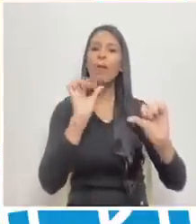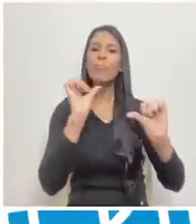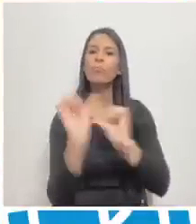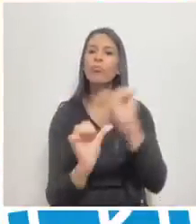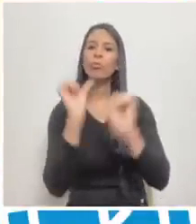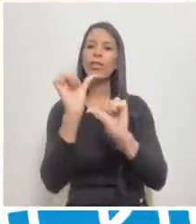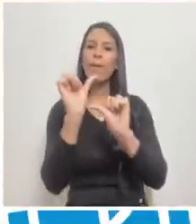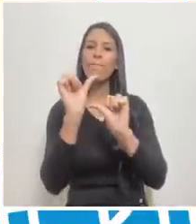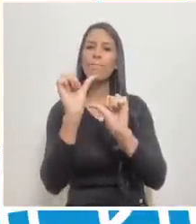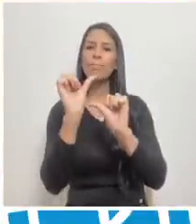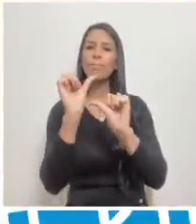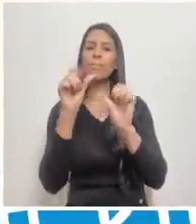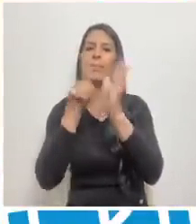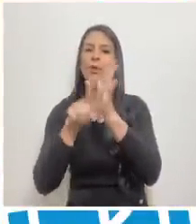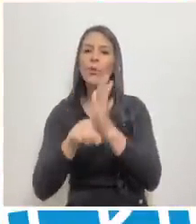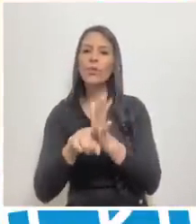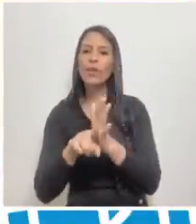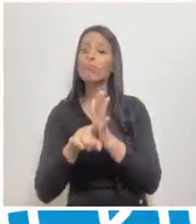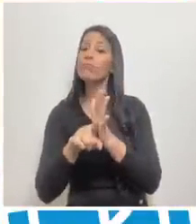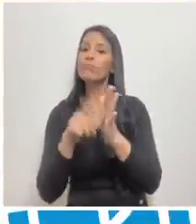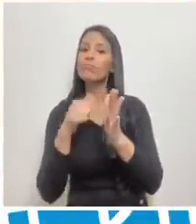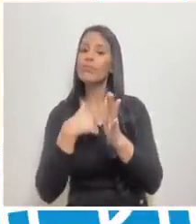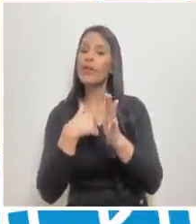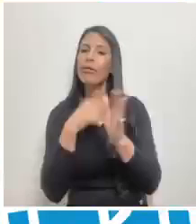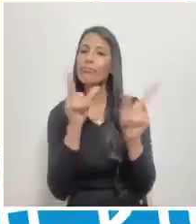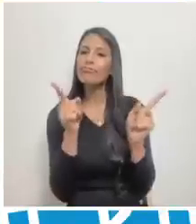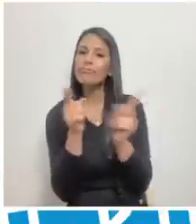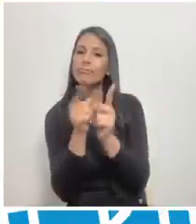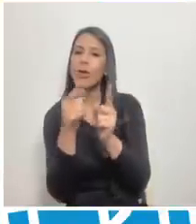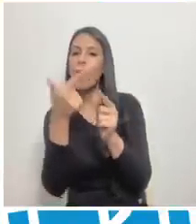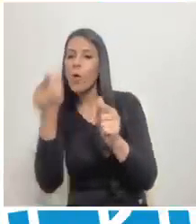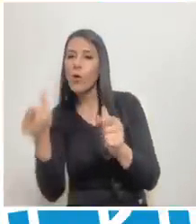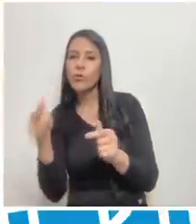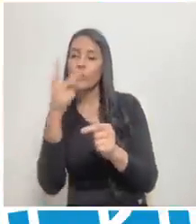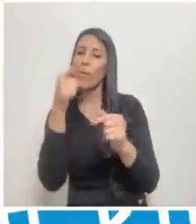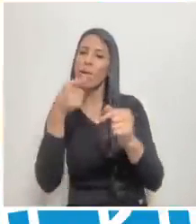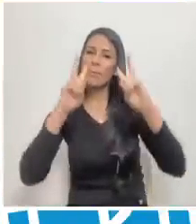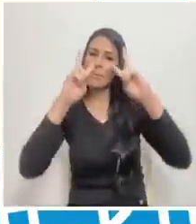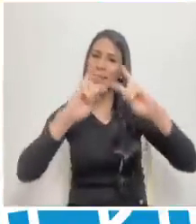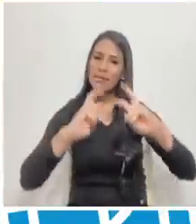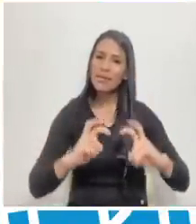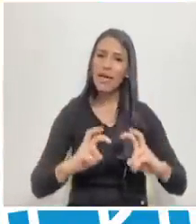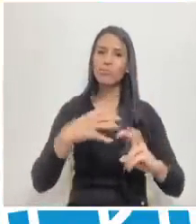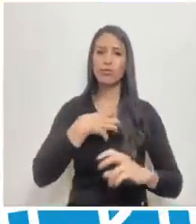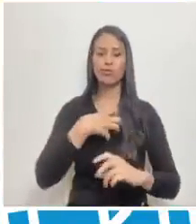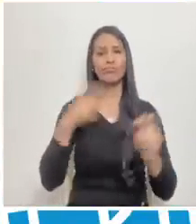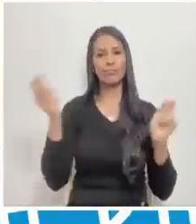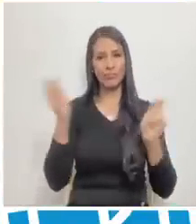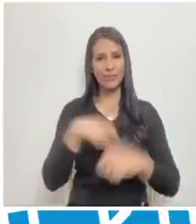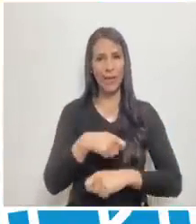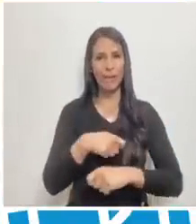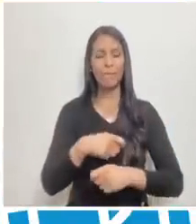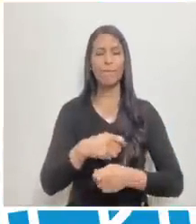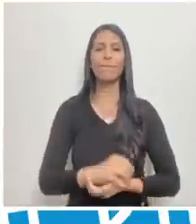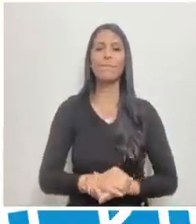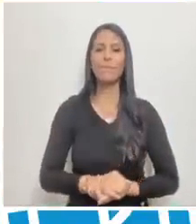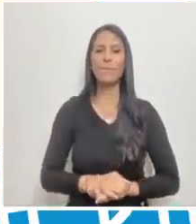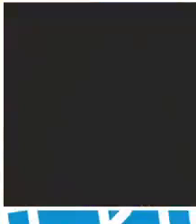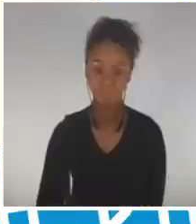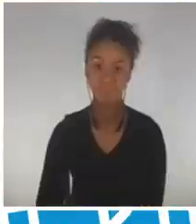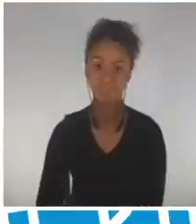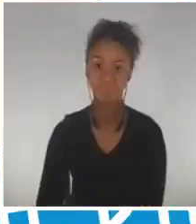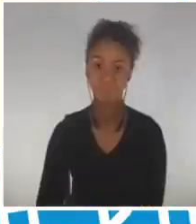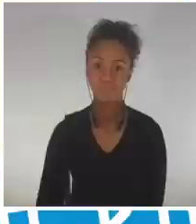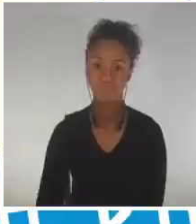que é isso que interessa para a gente, ter a precisão da medida. Bom, então, ainda dentro desse conceito, então, o